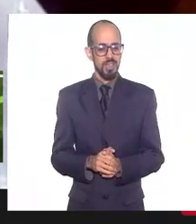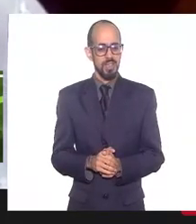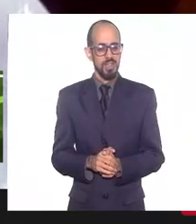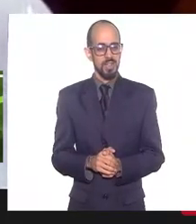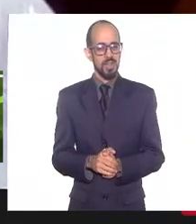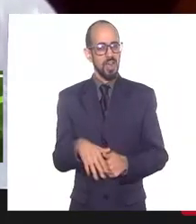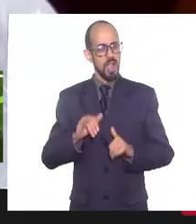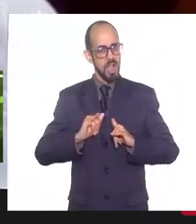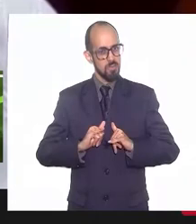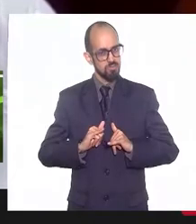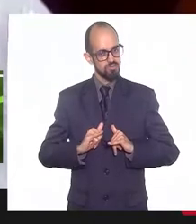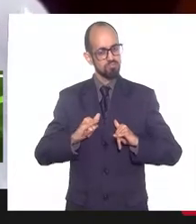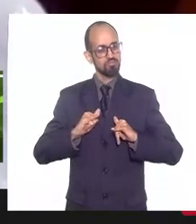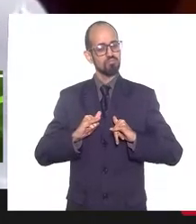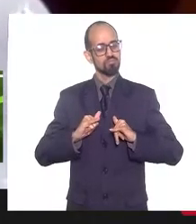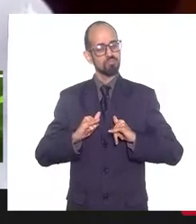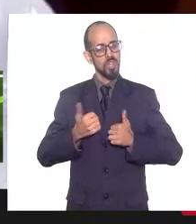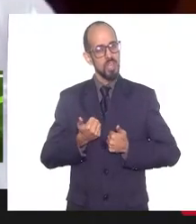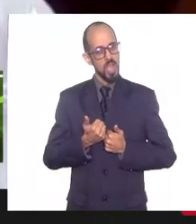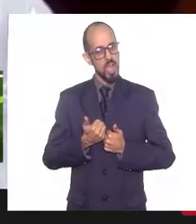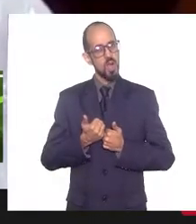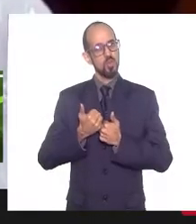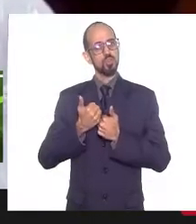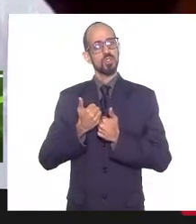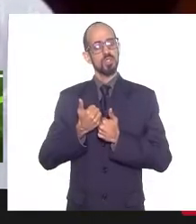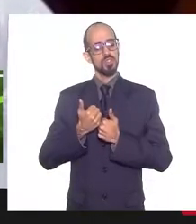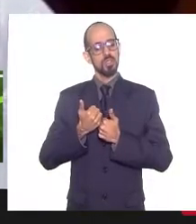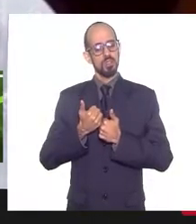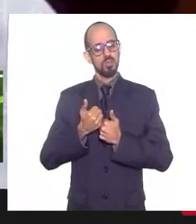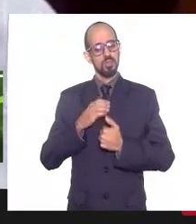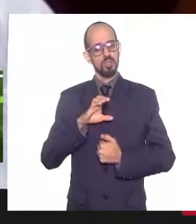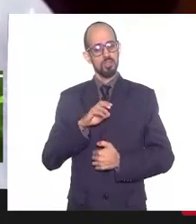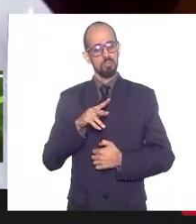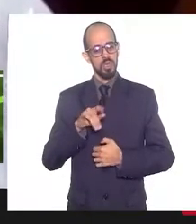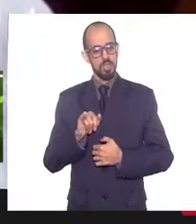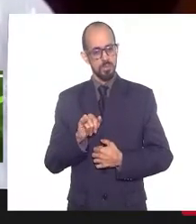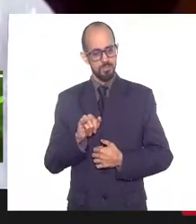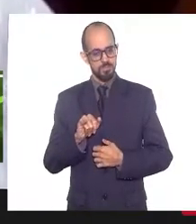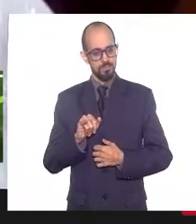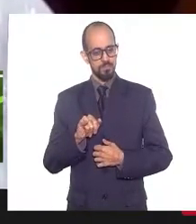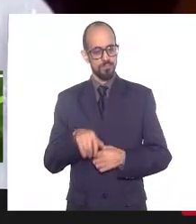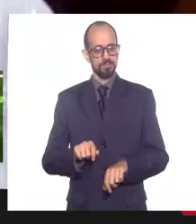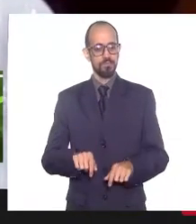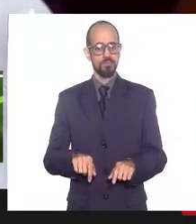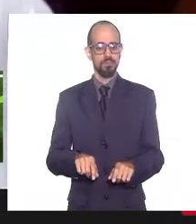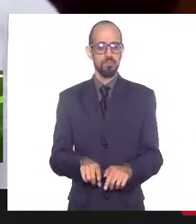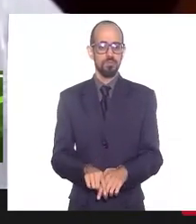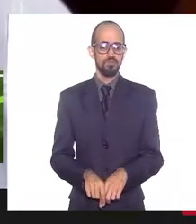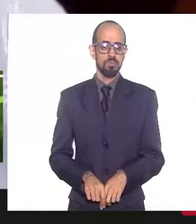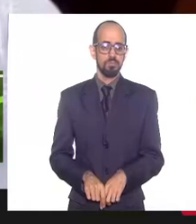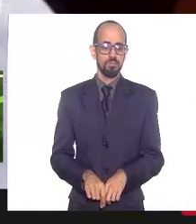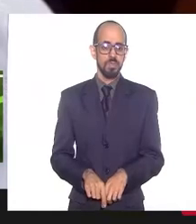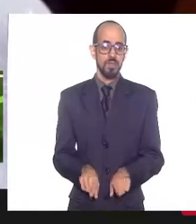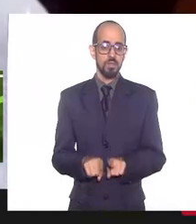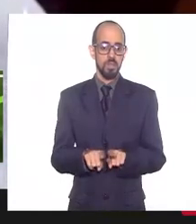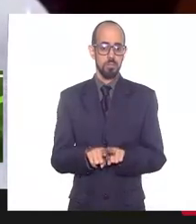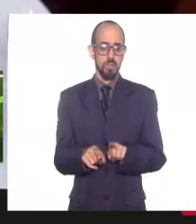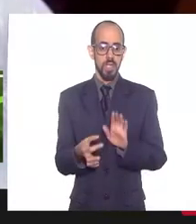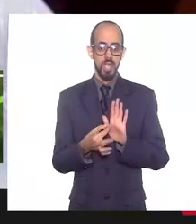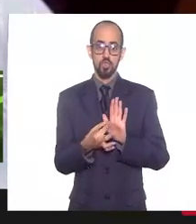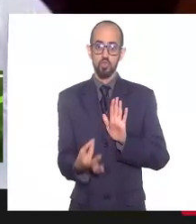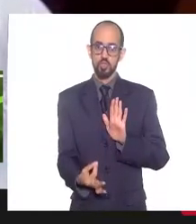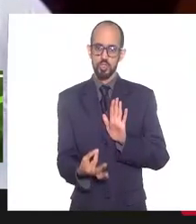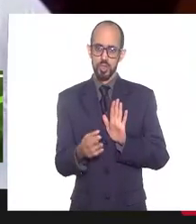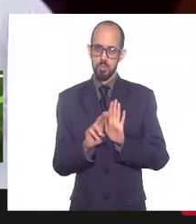reportando e contribuindo com essa CPI e a indicação do meu nome para